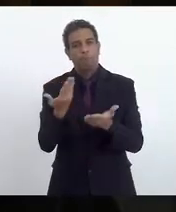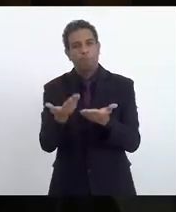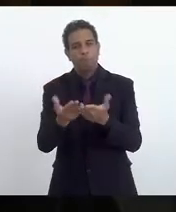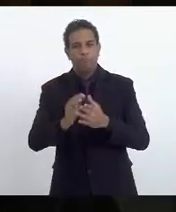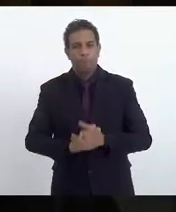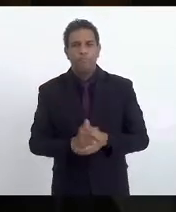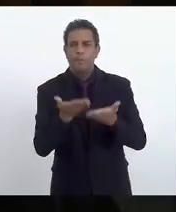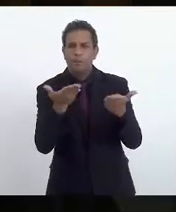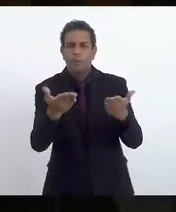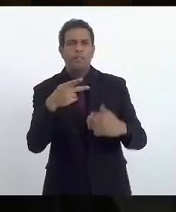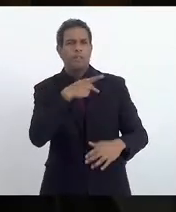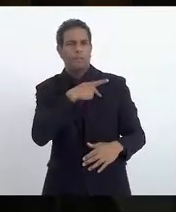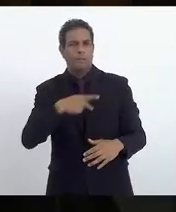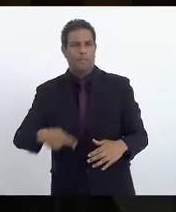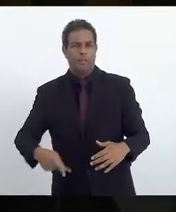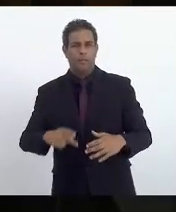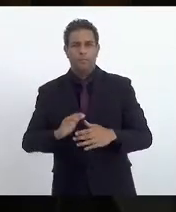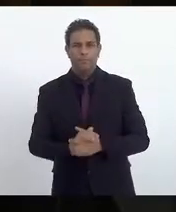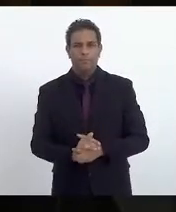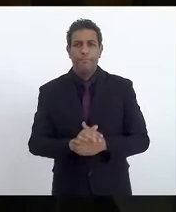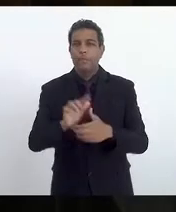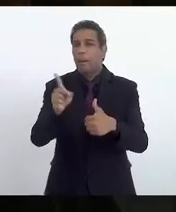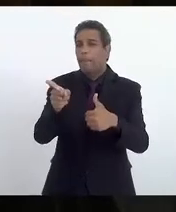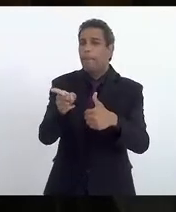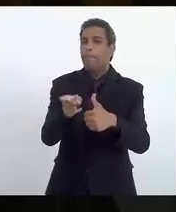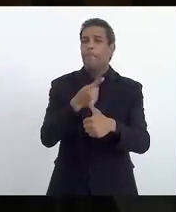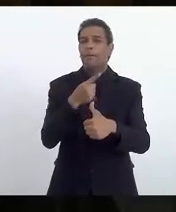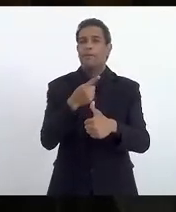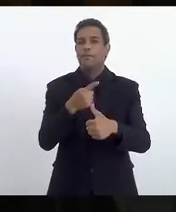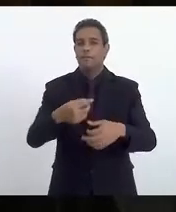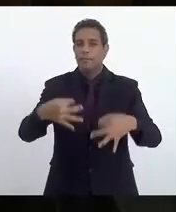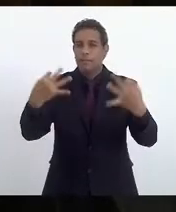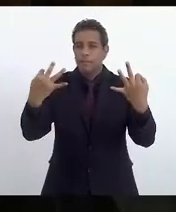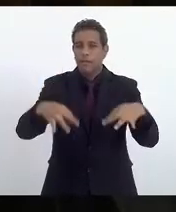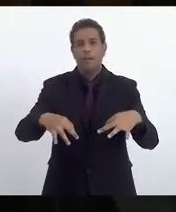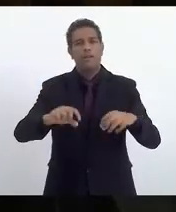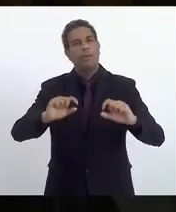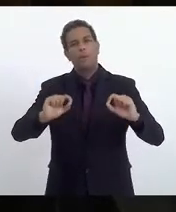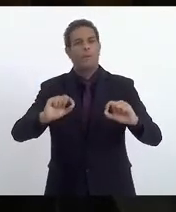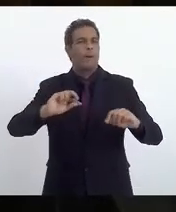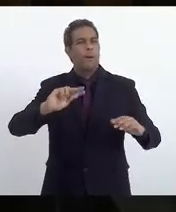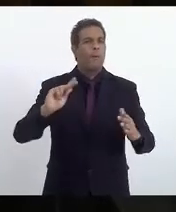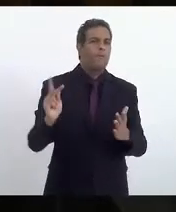a senhora presidente o primeiro fazer uma constatação